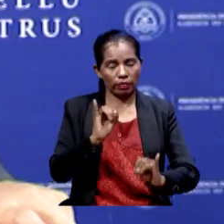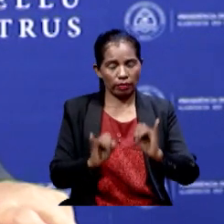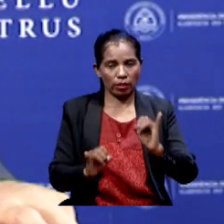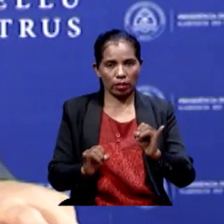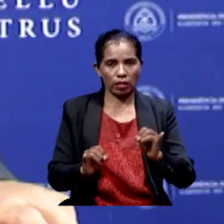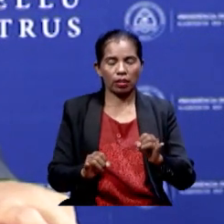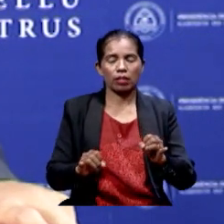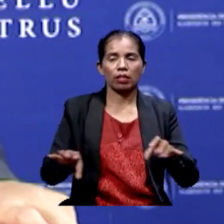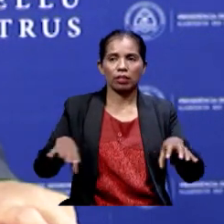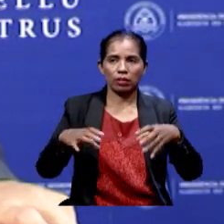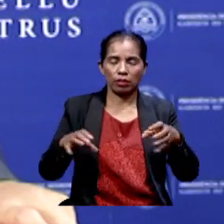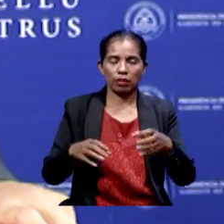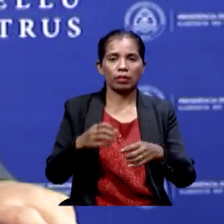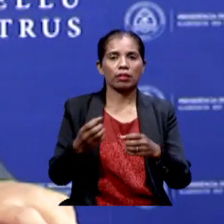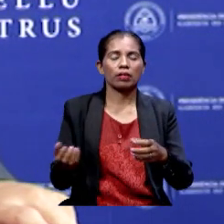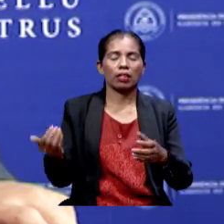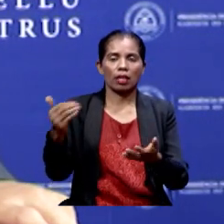sei renovável caratina.